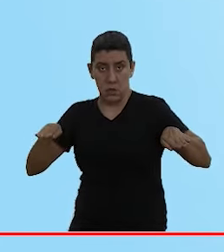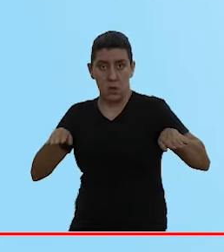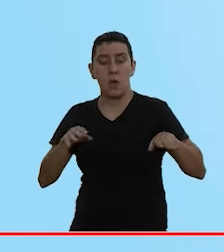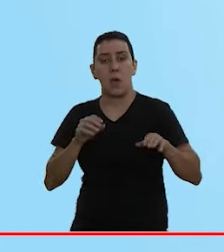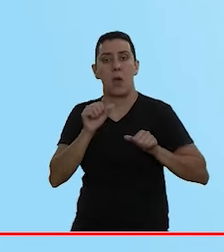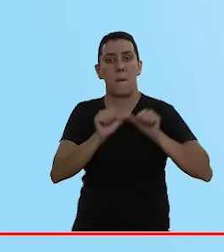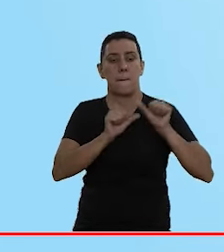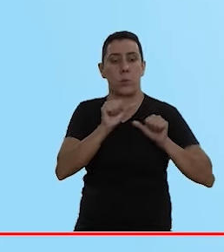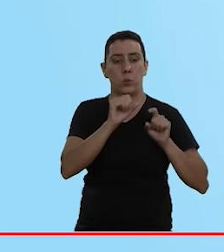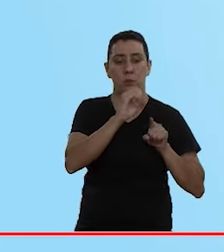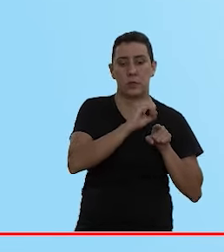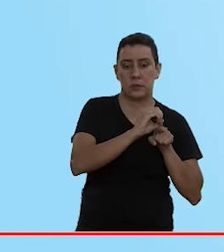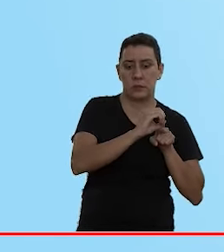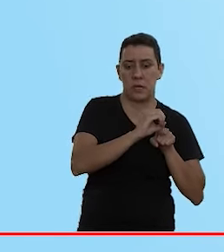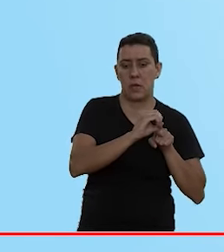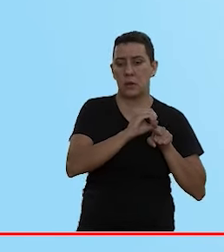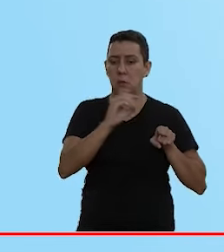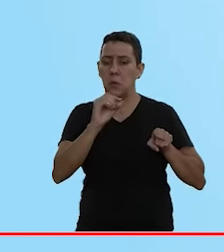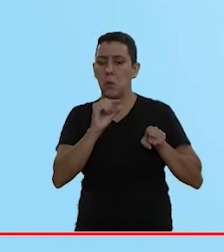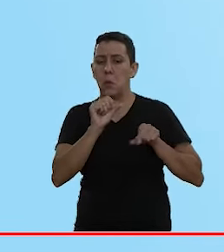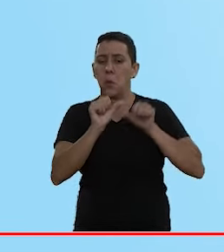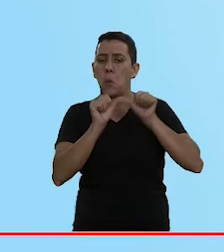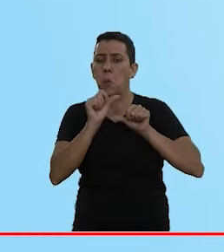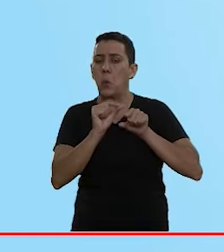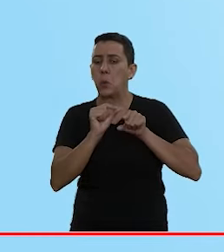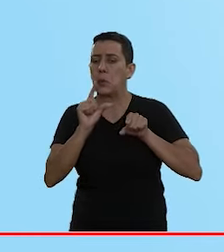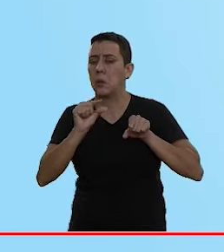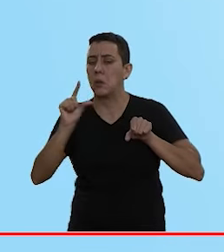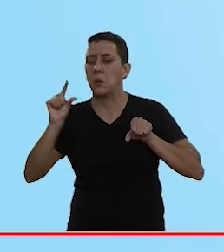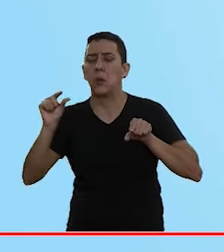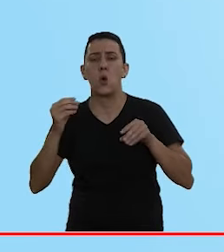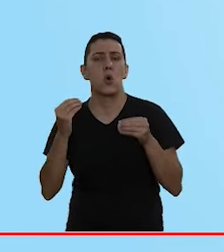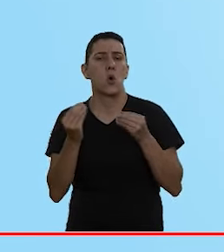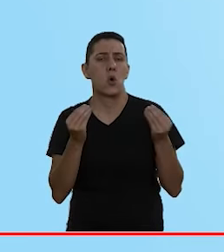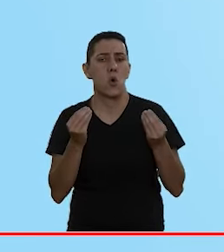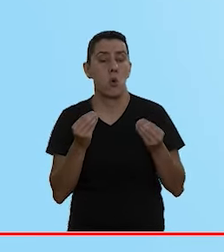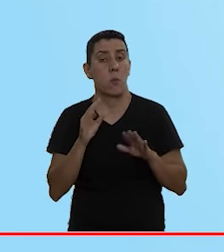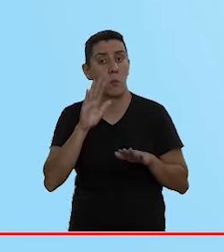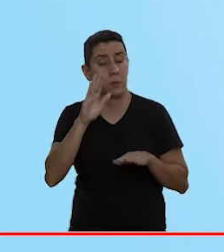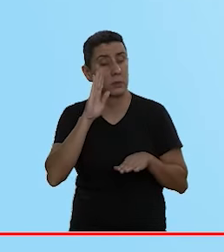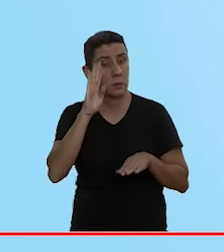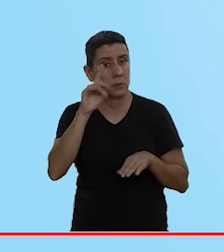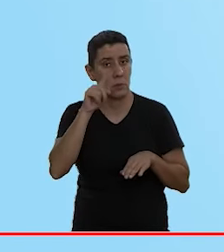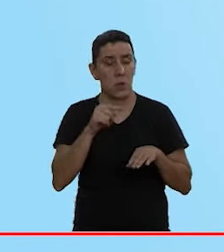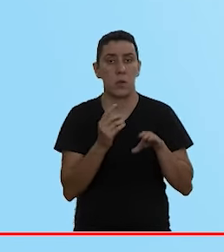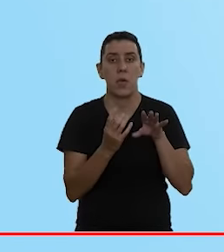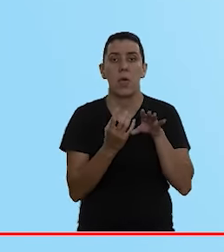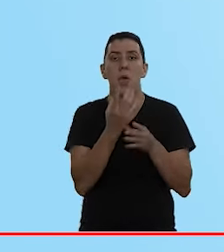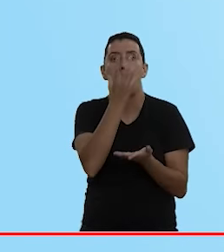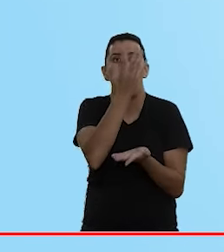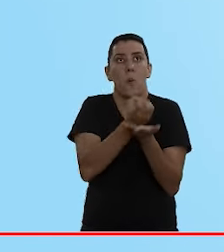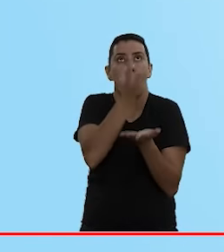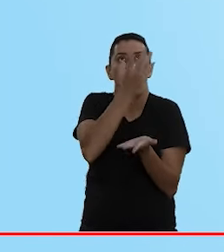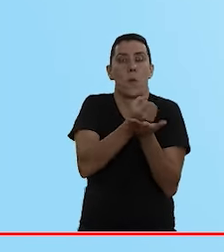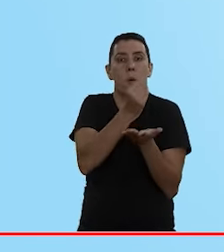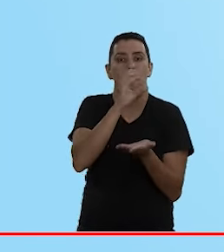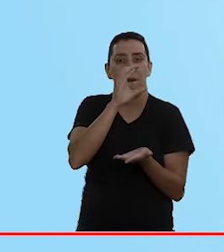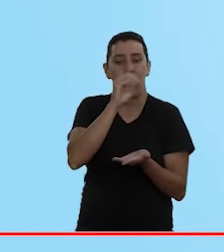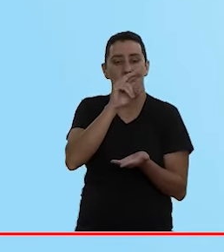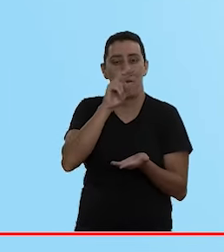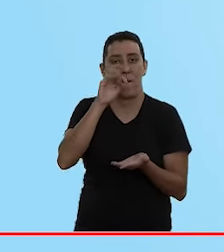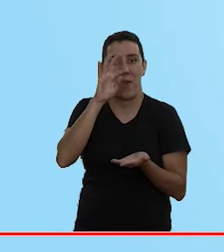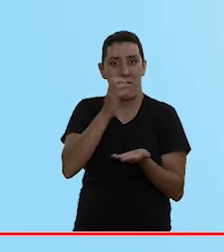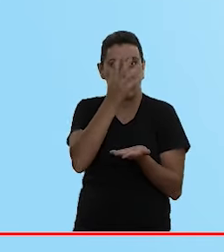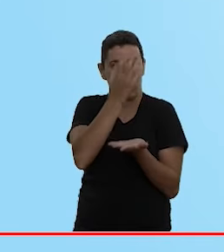altera muito pouco, mas a corrente ela tende a ir aumentando. Cada uma dessas curvas coloridas aqui do gráfico da